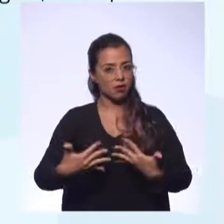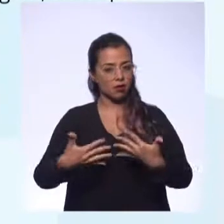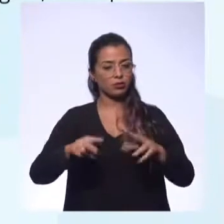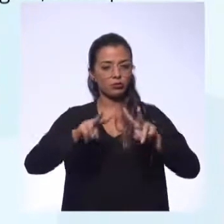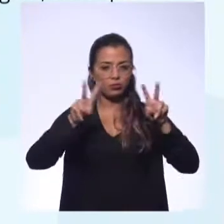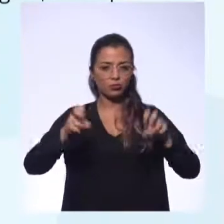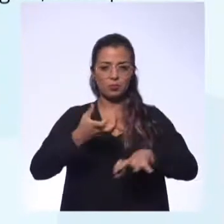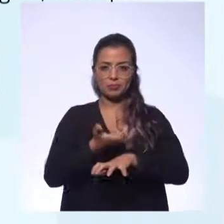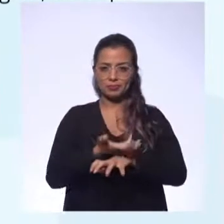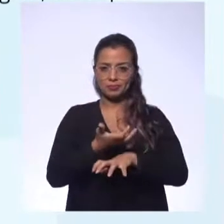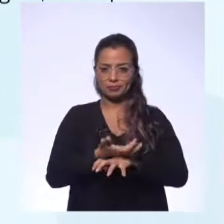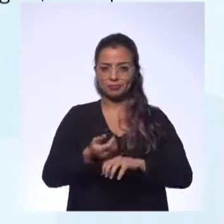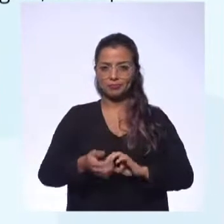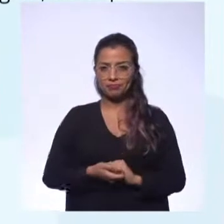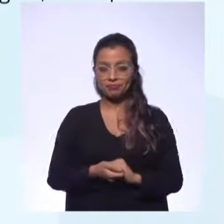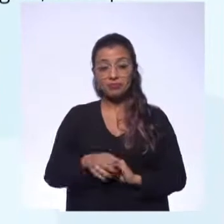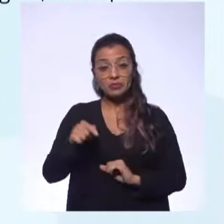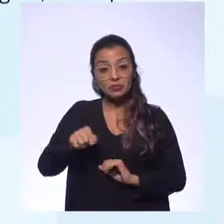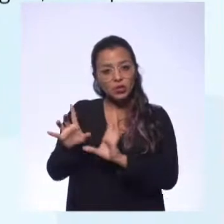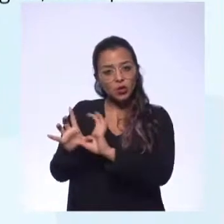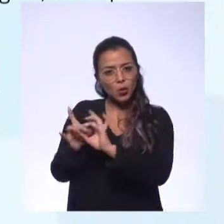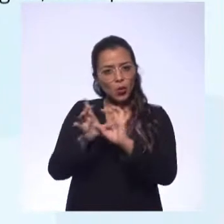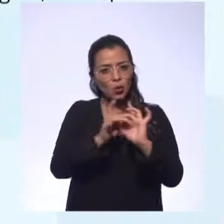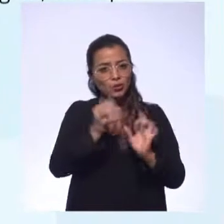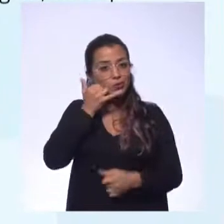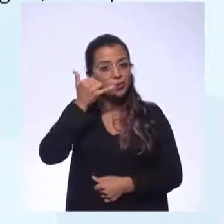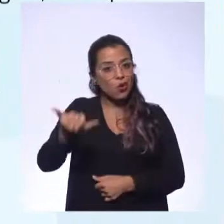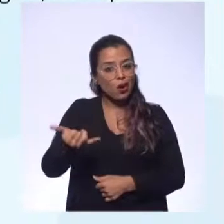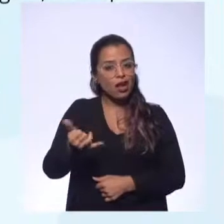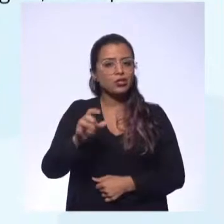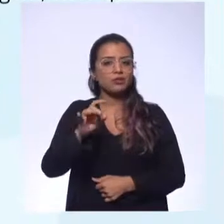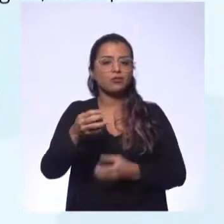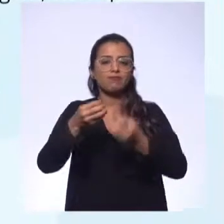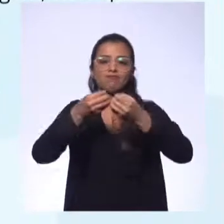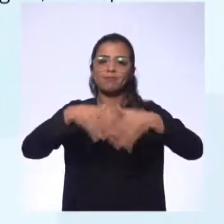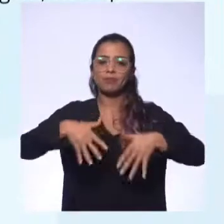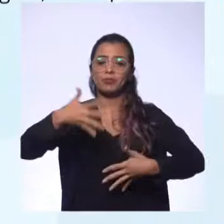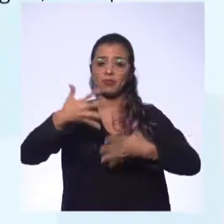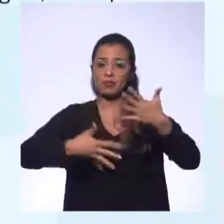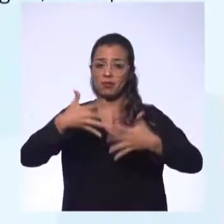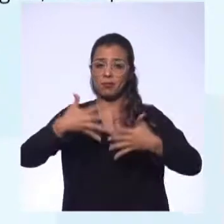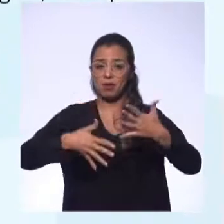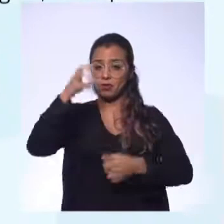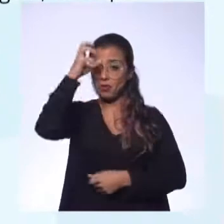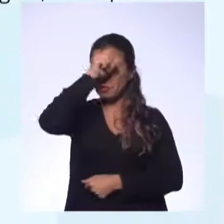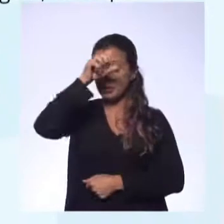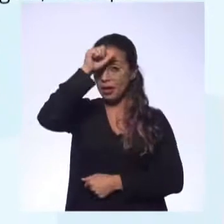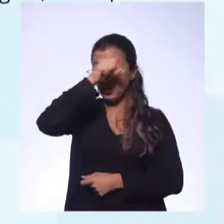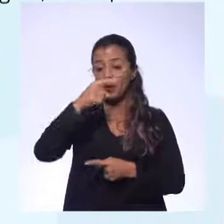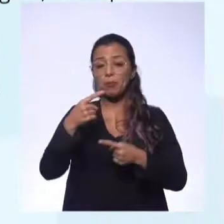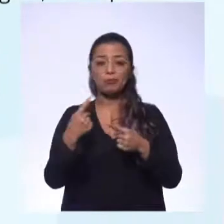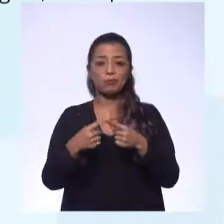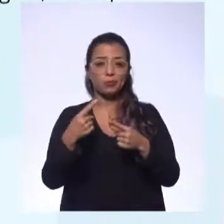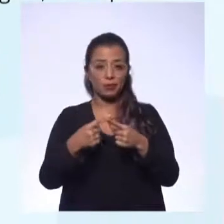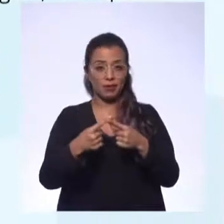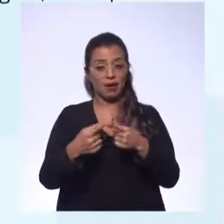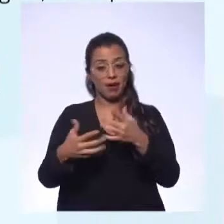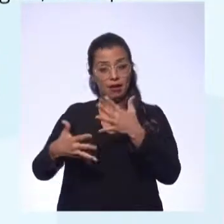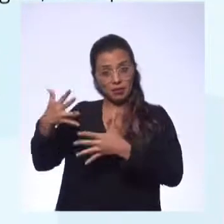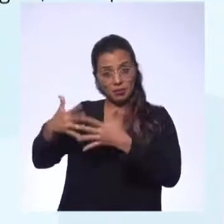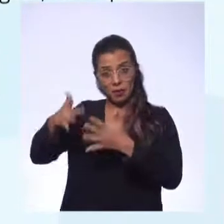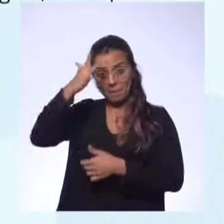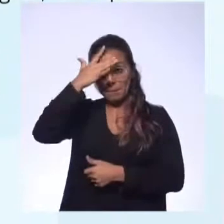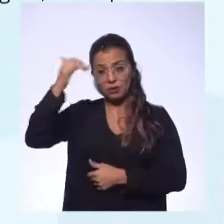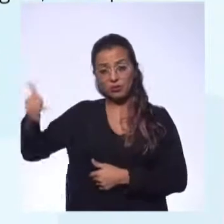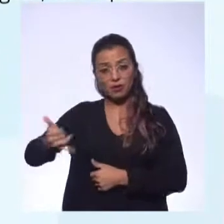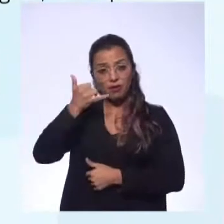Nesse contexto, o celular é um aparelho que só vem dificultar a relação ensino-aprendizagem, visto que atrapalha não só quem atende,